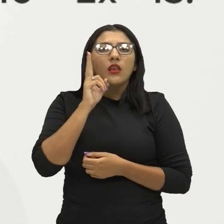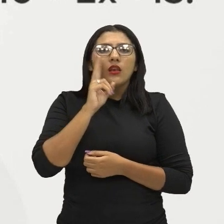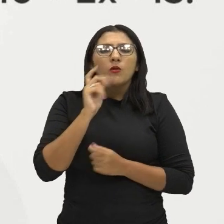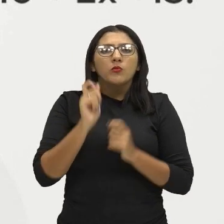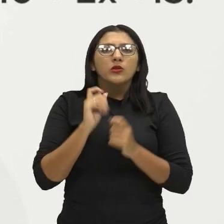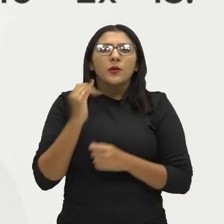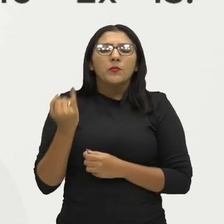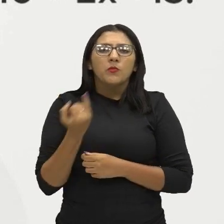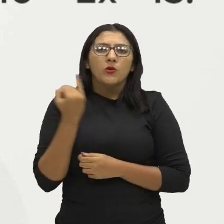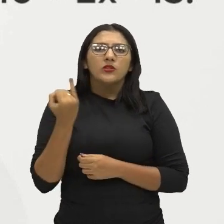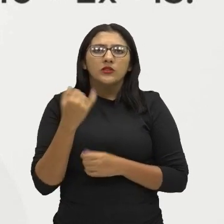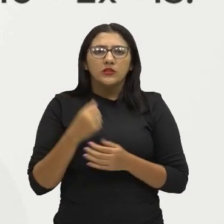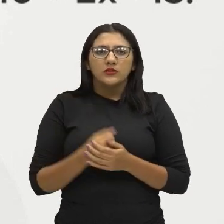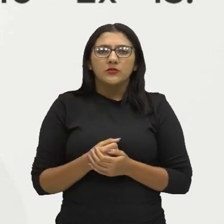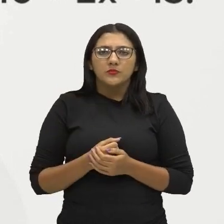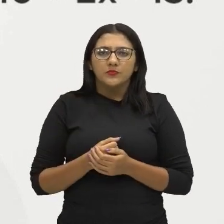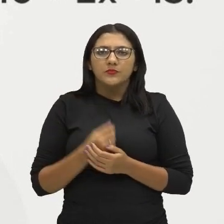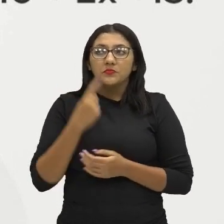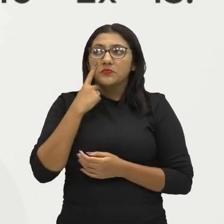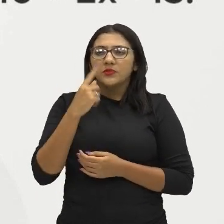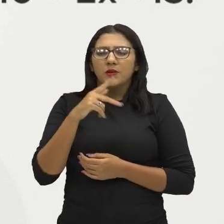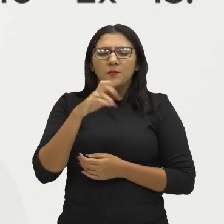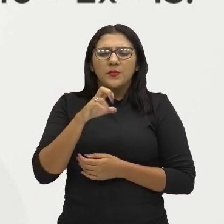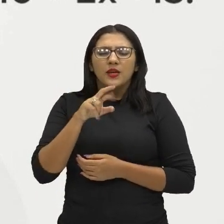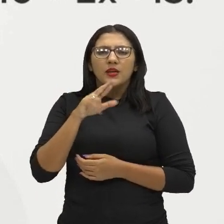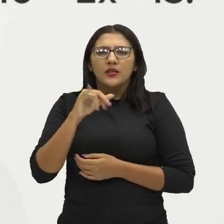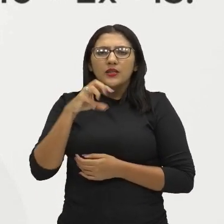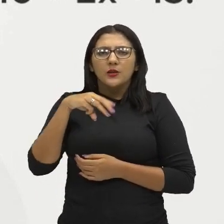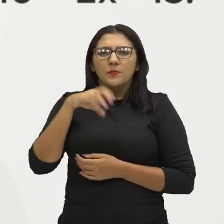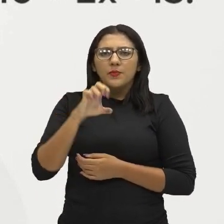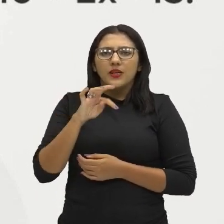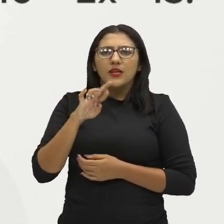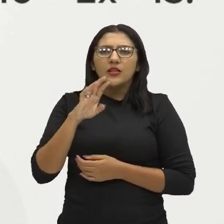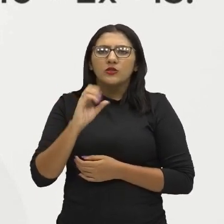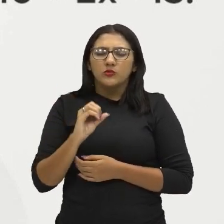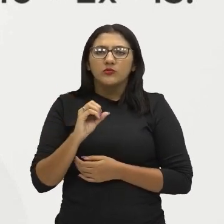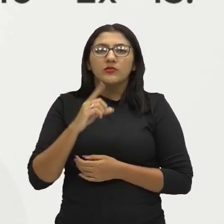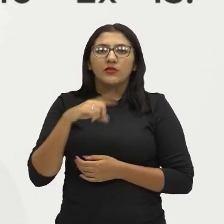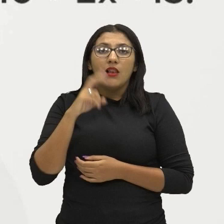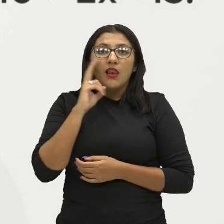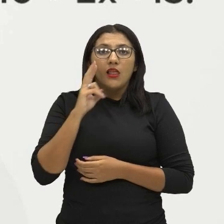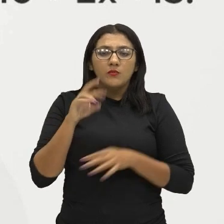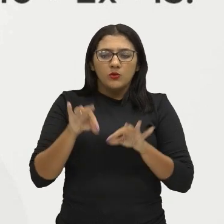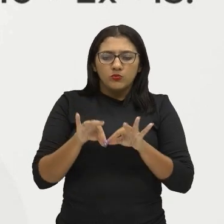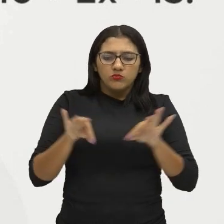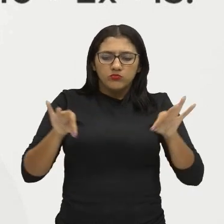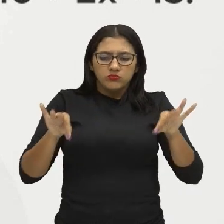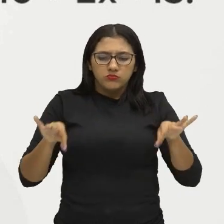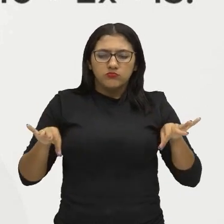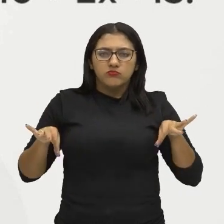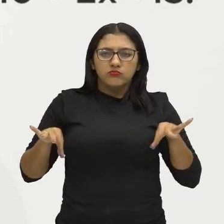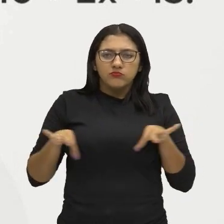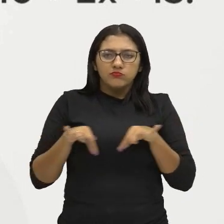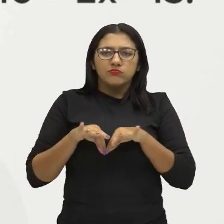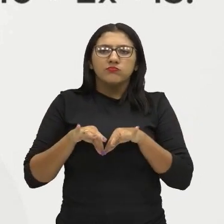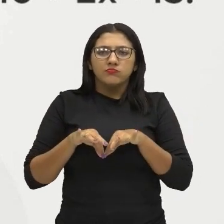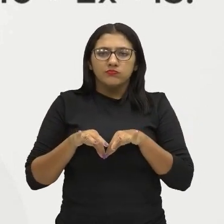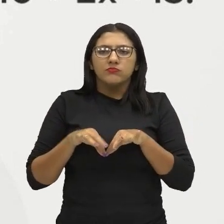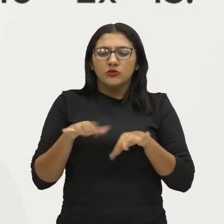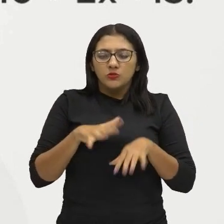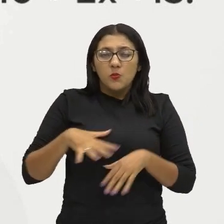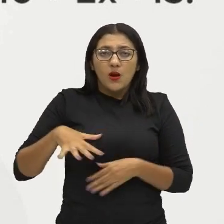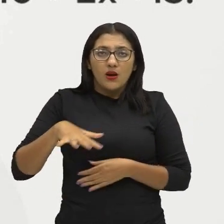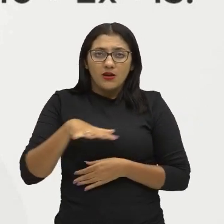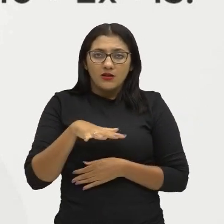o perímetro, olha só, o que é o perímetro? É a medida do contorno de uma